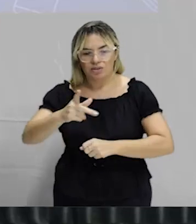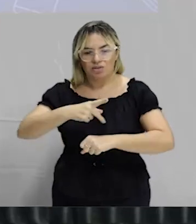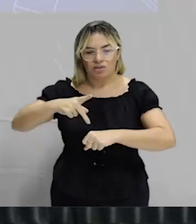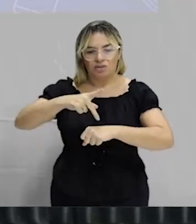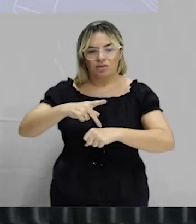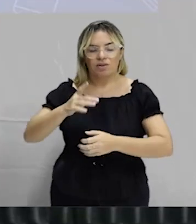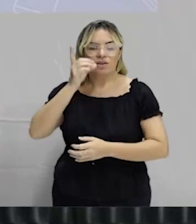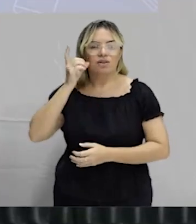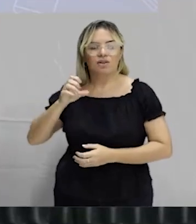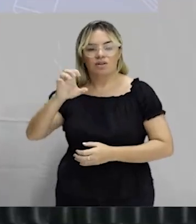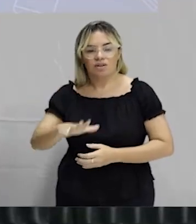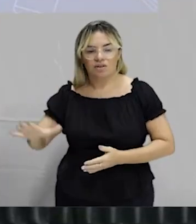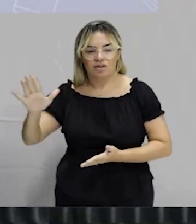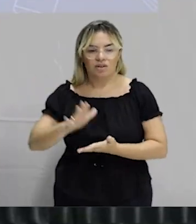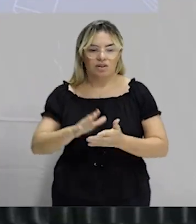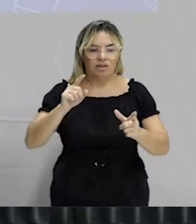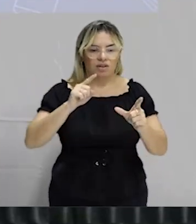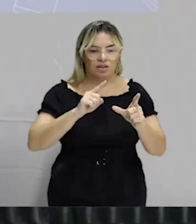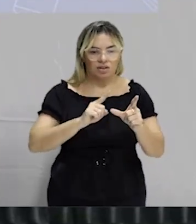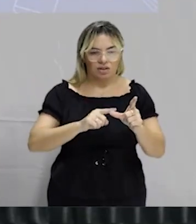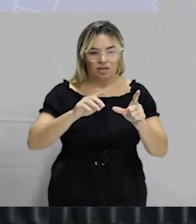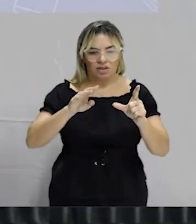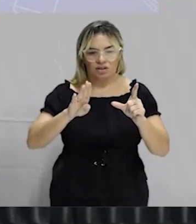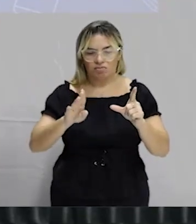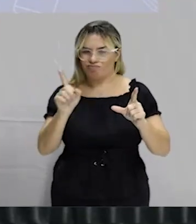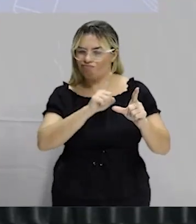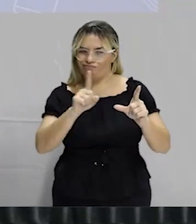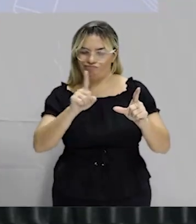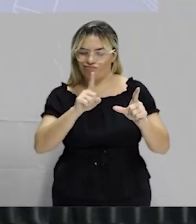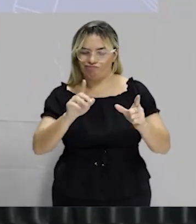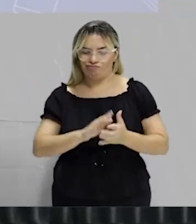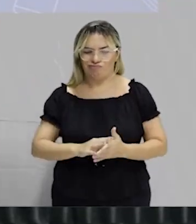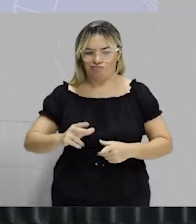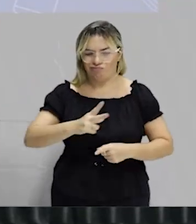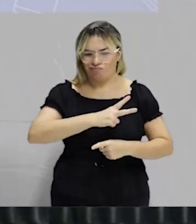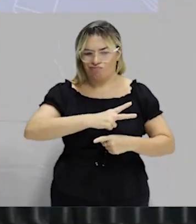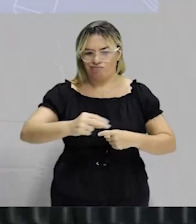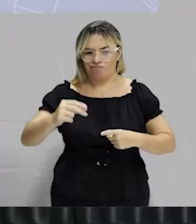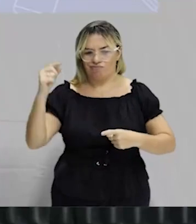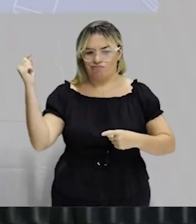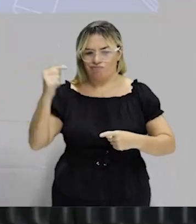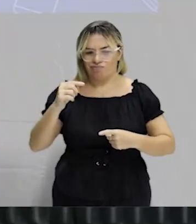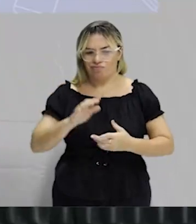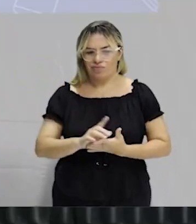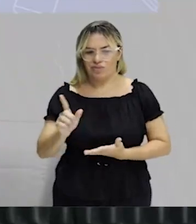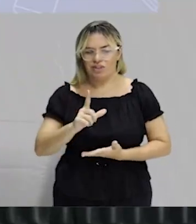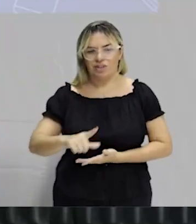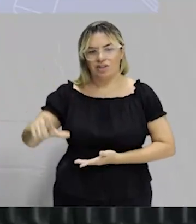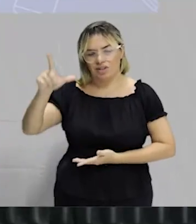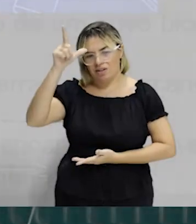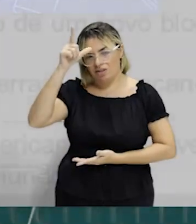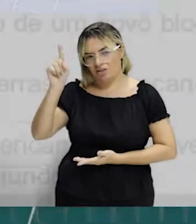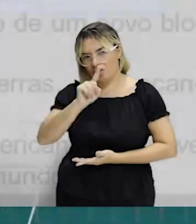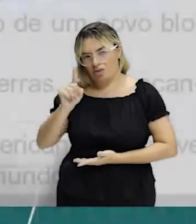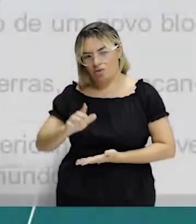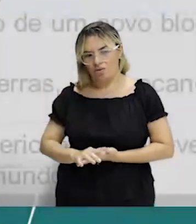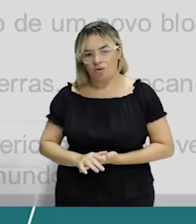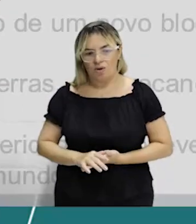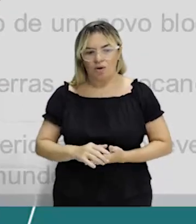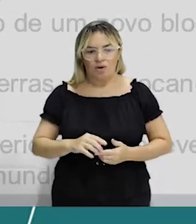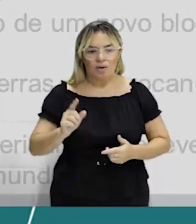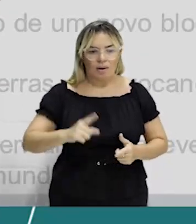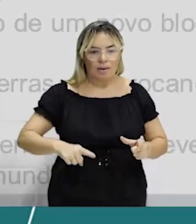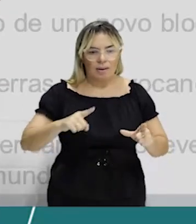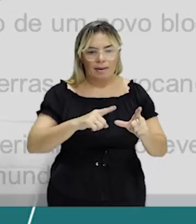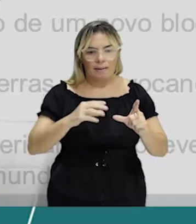ganha a Primeira Guerra. C, desencadeamento da Revolução Russa, pelo contrário. A Revolução Russa não tem nada a ver com a crise 29.